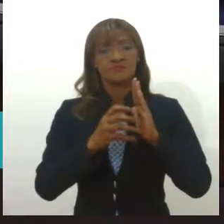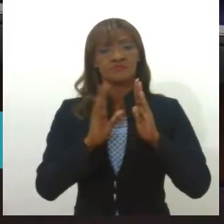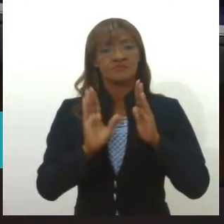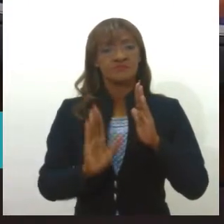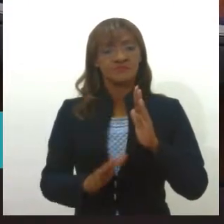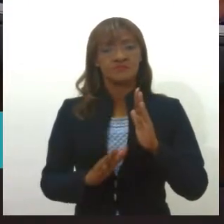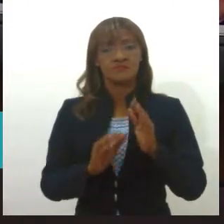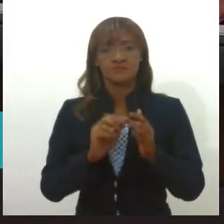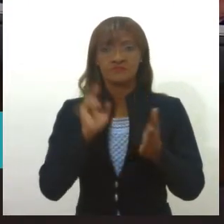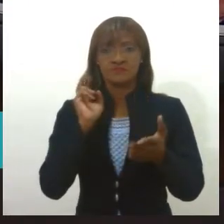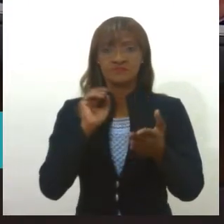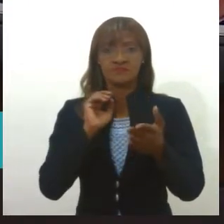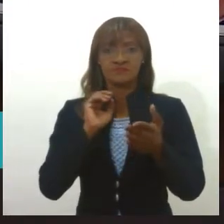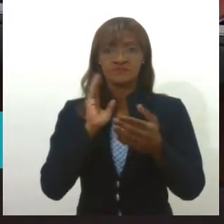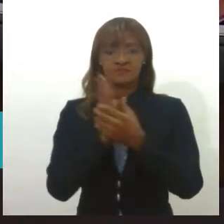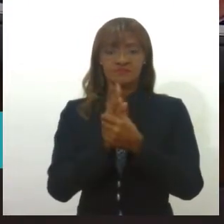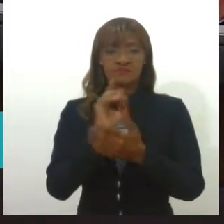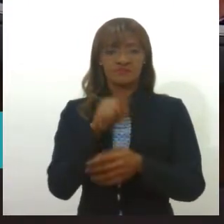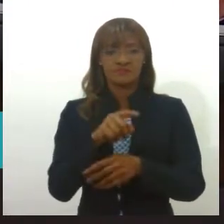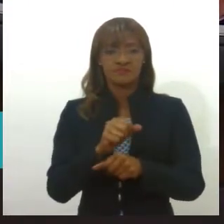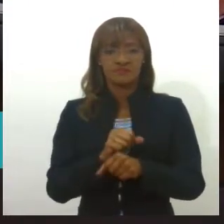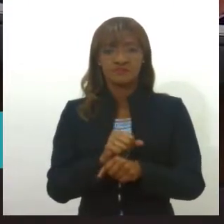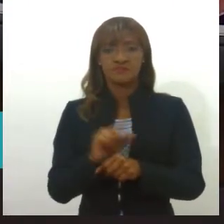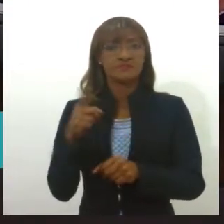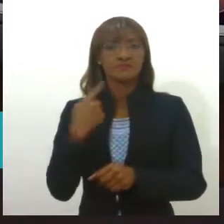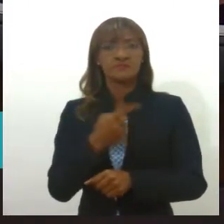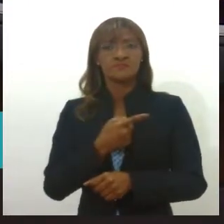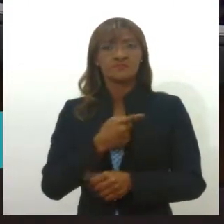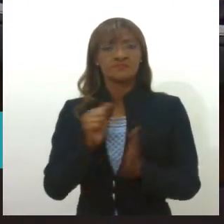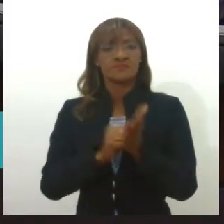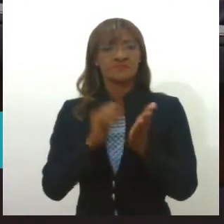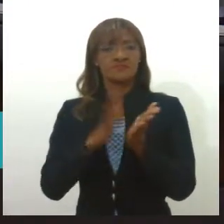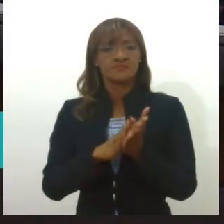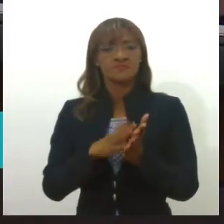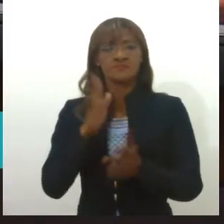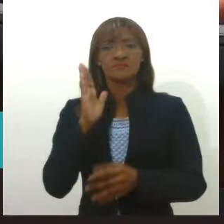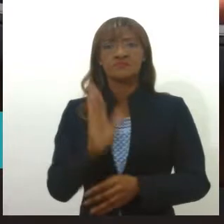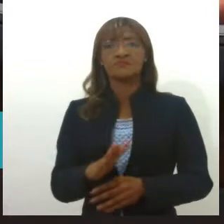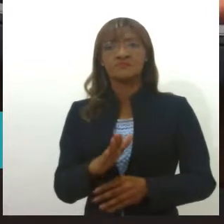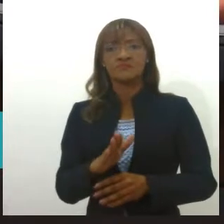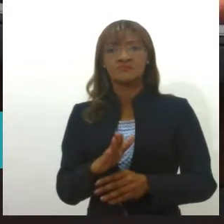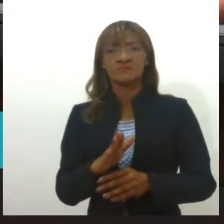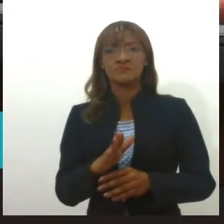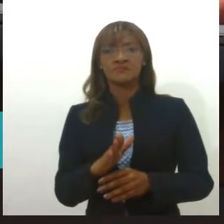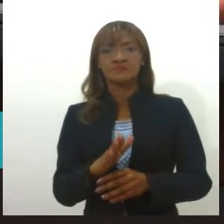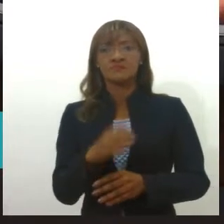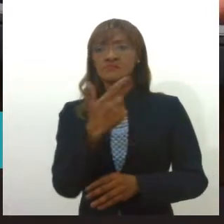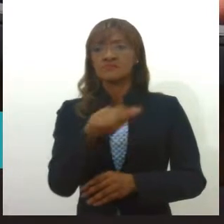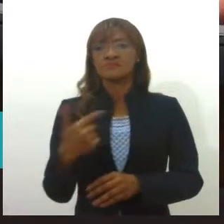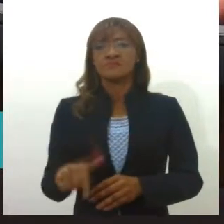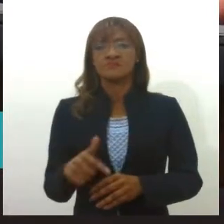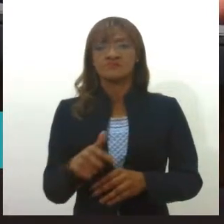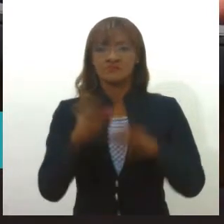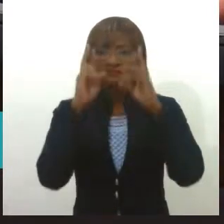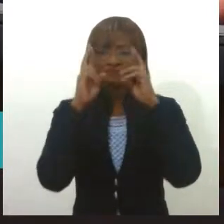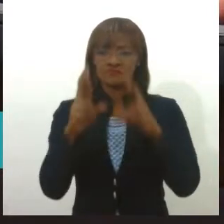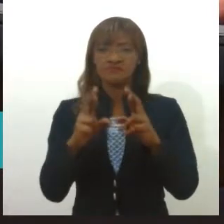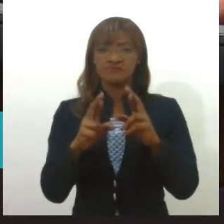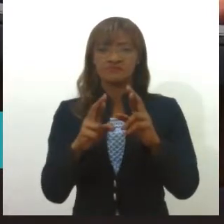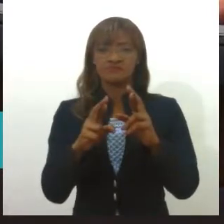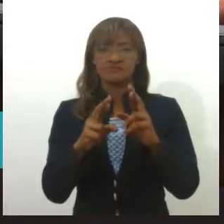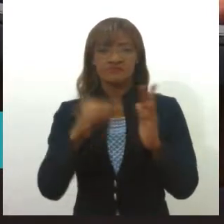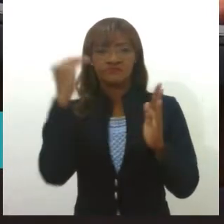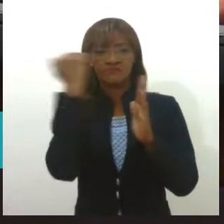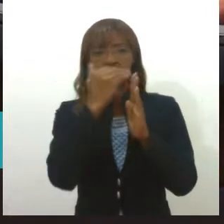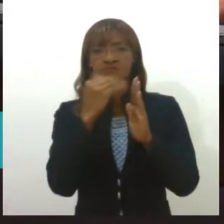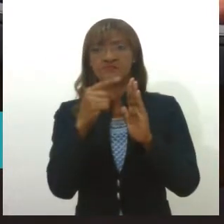relação ao descumprimento. Se nós não sancionamos, multamos pesadamente os partidos políticos que não cumprem a cota, vai